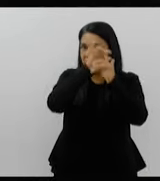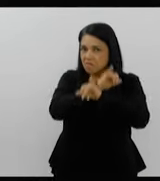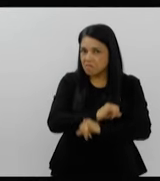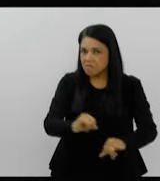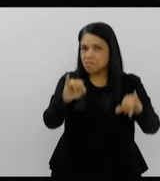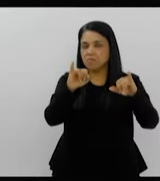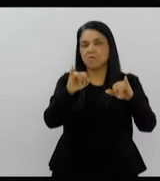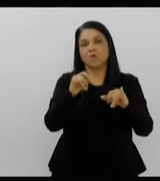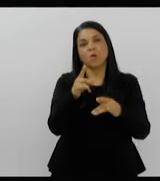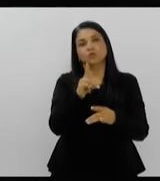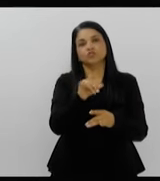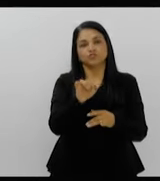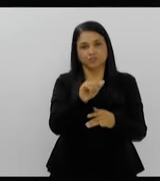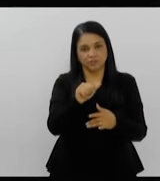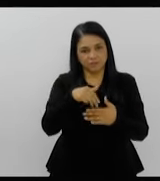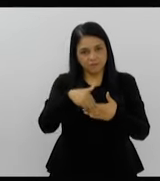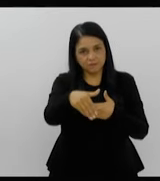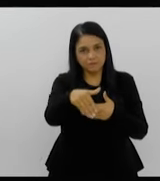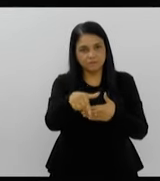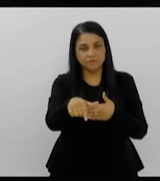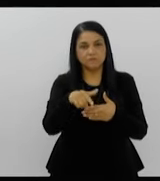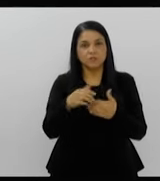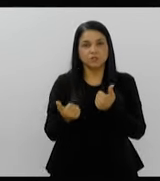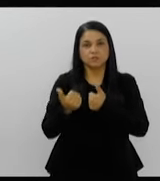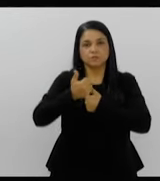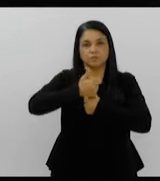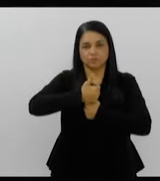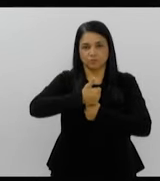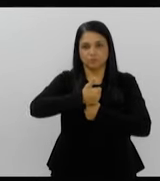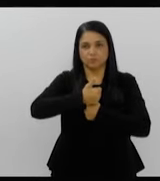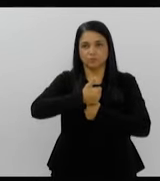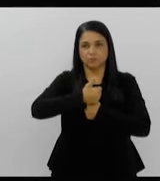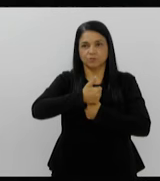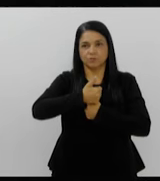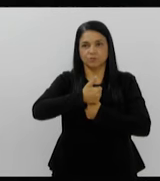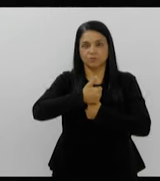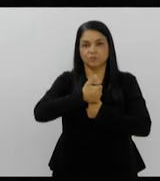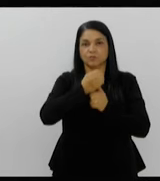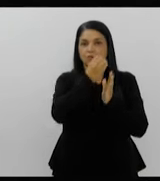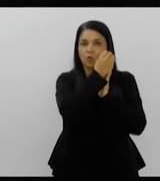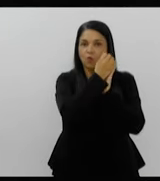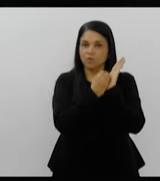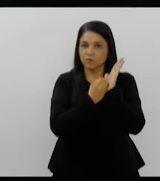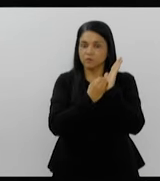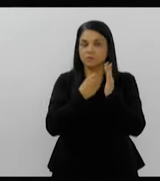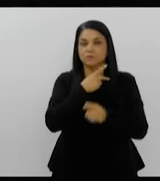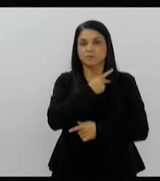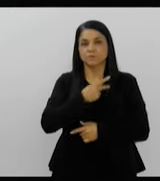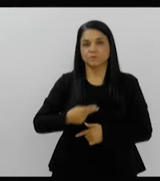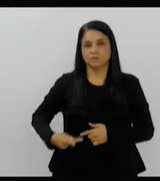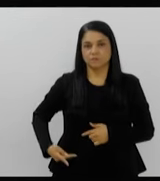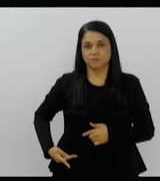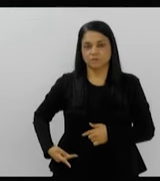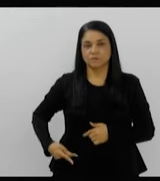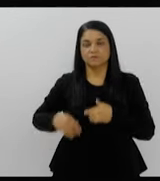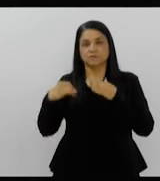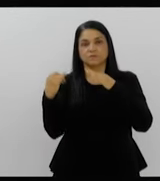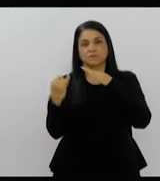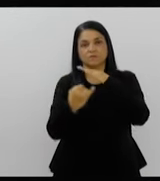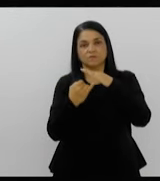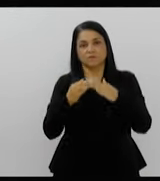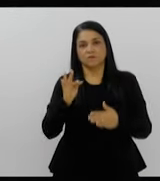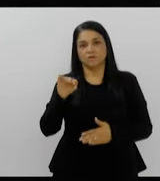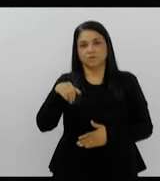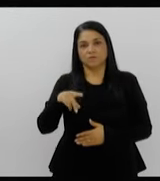em poucos dias, que é a substituição por ofício do presidente da Fundação de